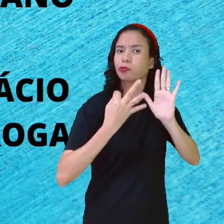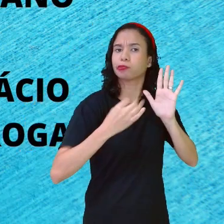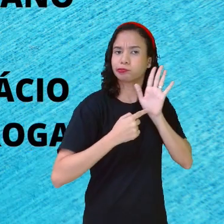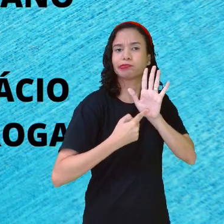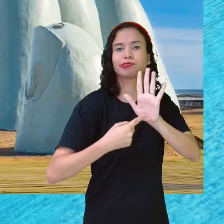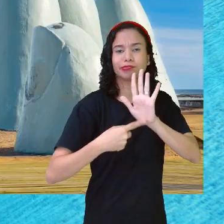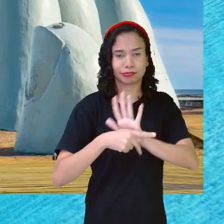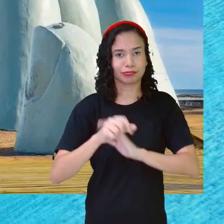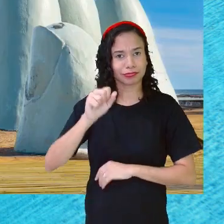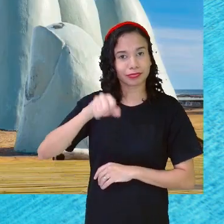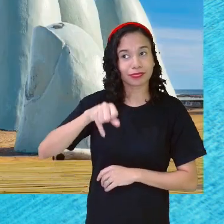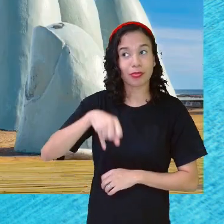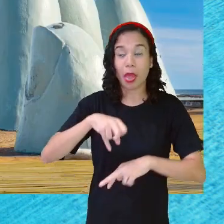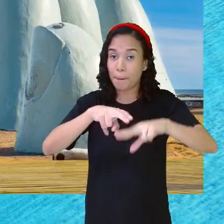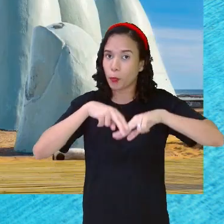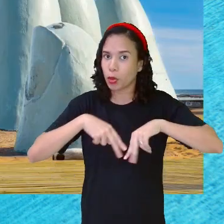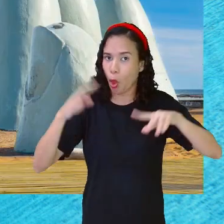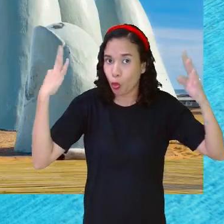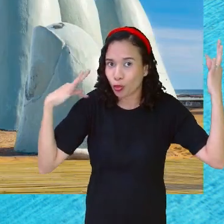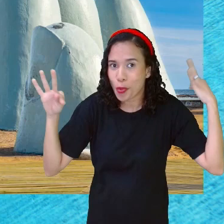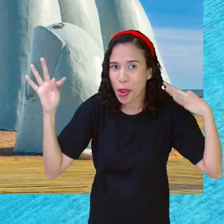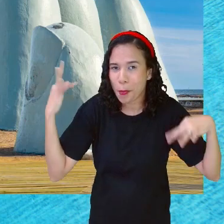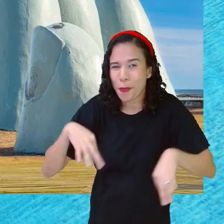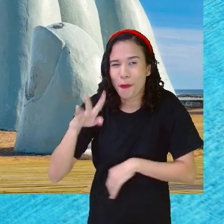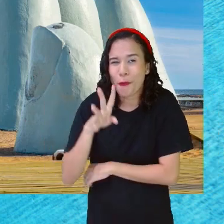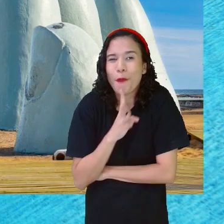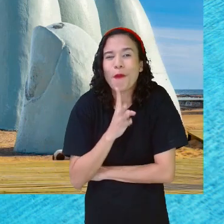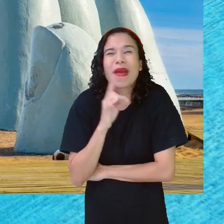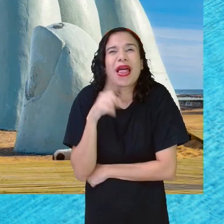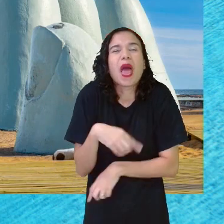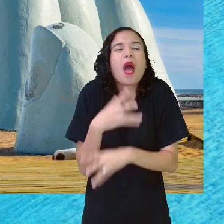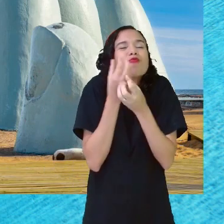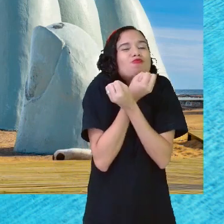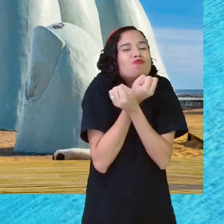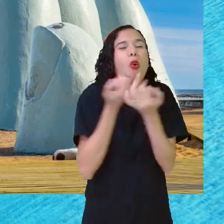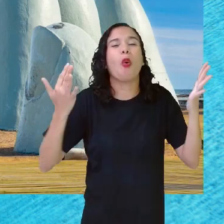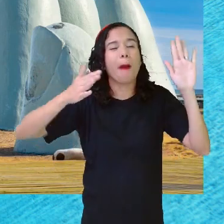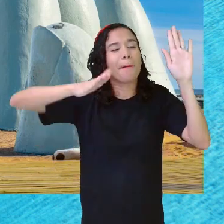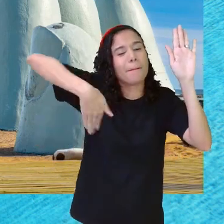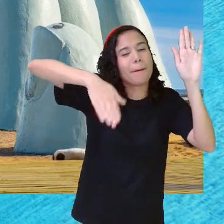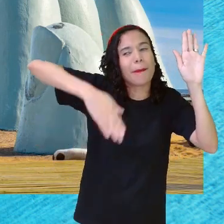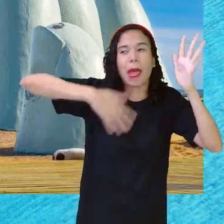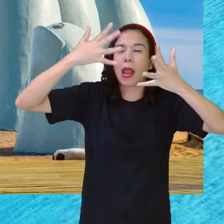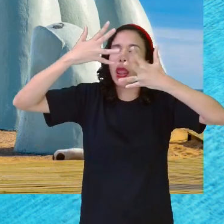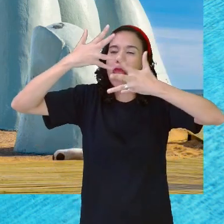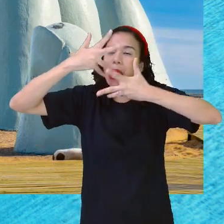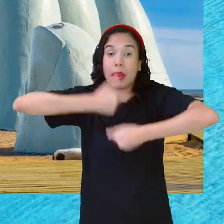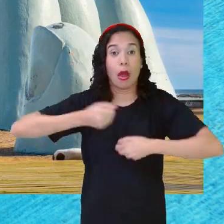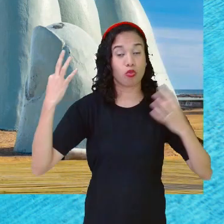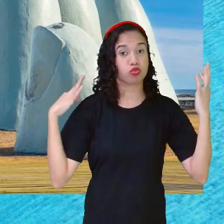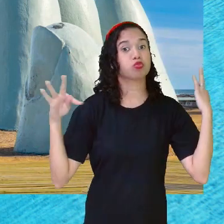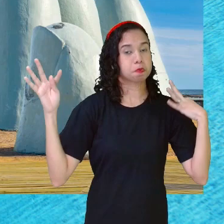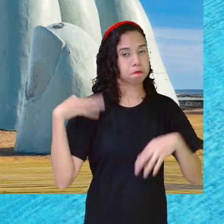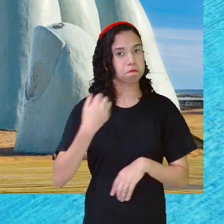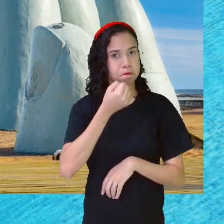destacam. Olha, no turismo, eles têm muitas praias lindas, o turismo lá é bastante